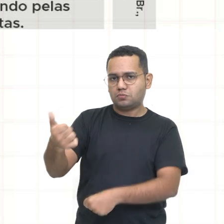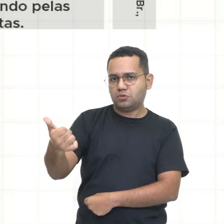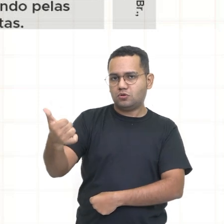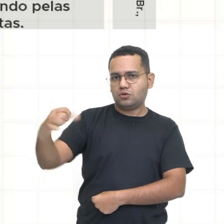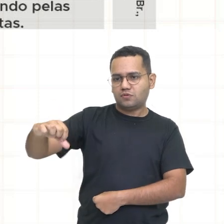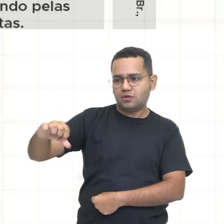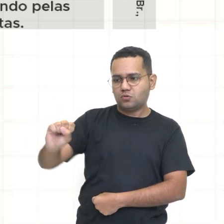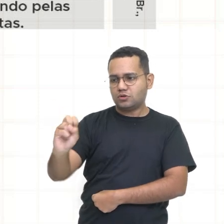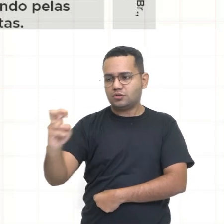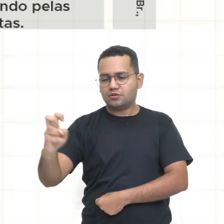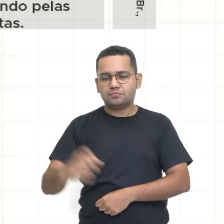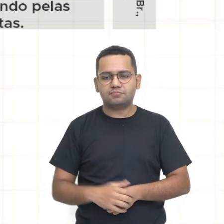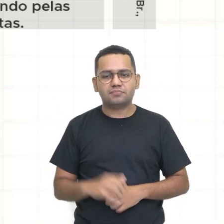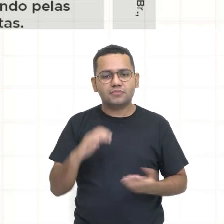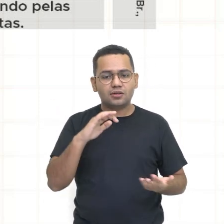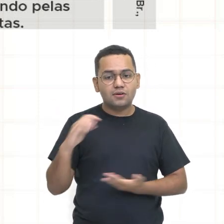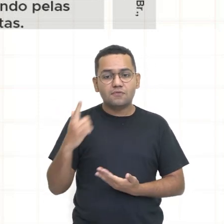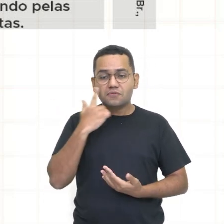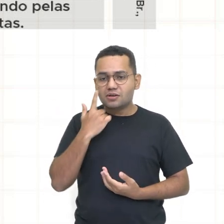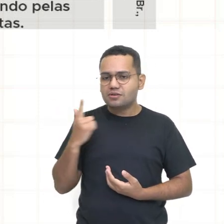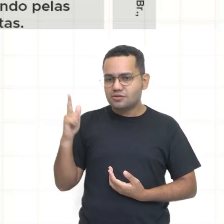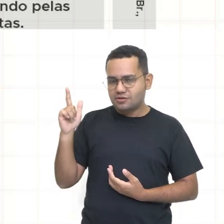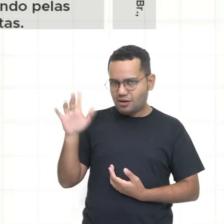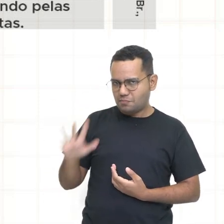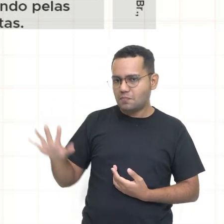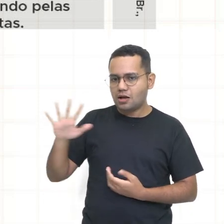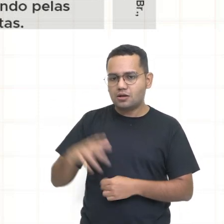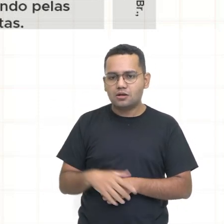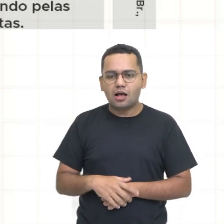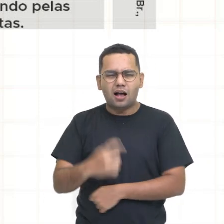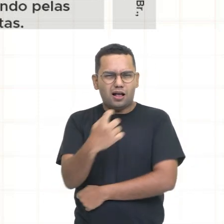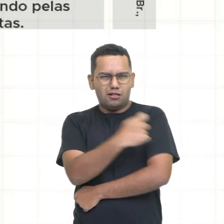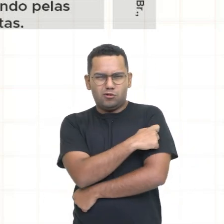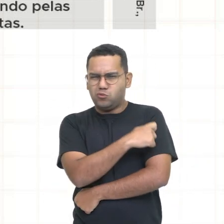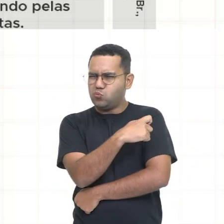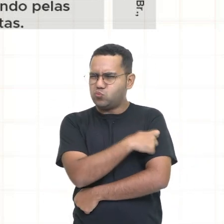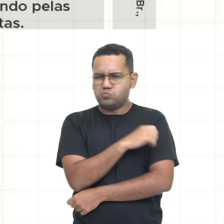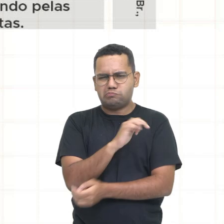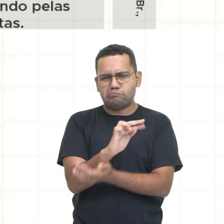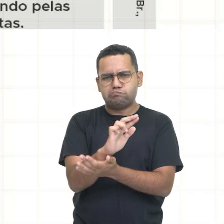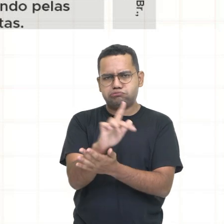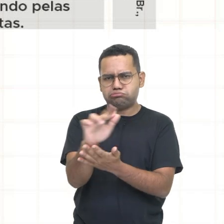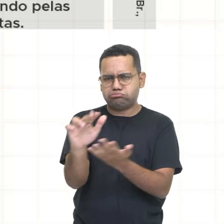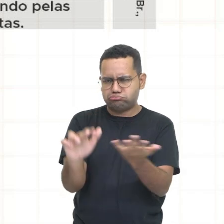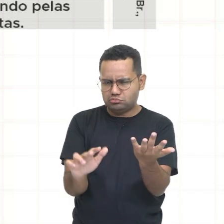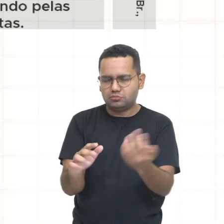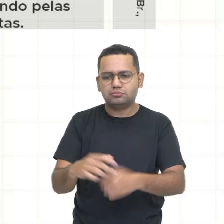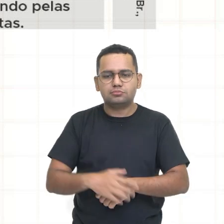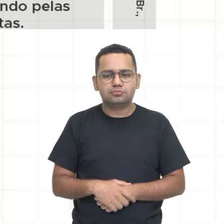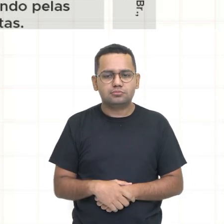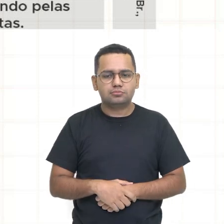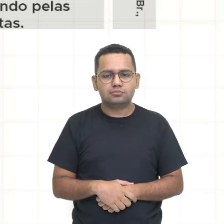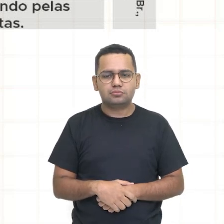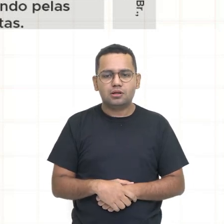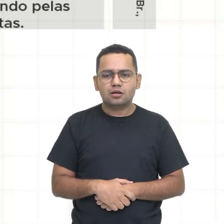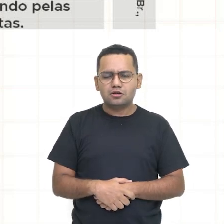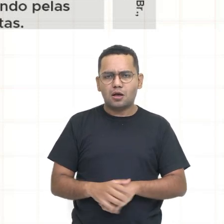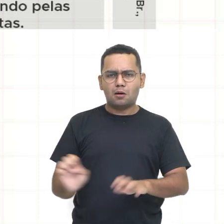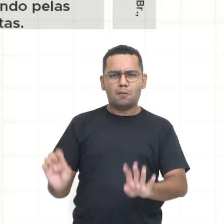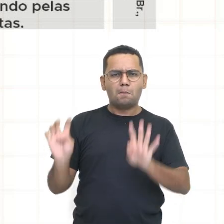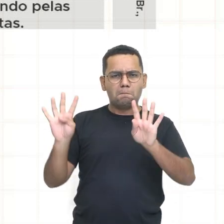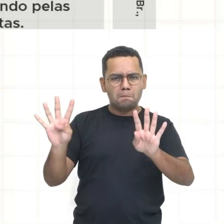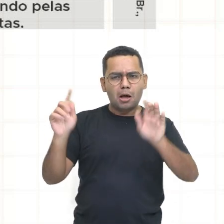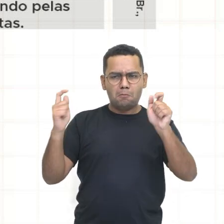1985. Aqui na imagem vocês podem ver, né, muitos estudantes, geralmente eram estudantes, né, que estavam ali fazendo suas